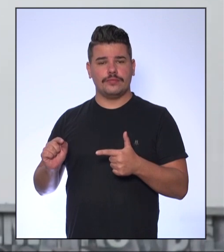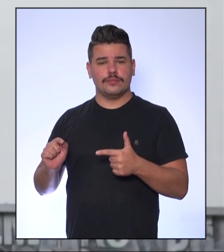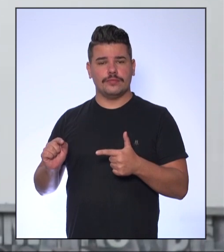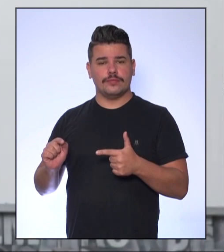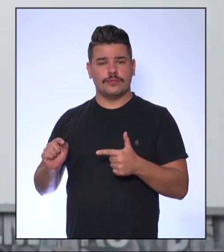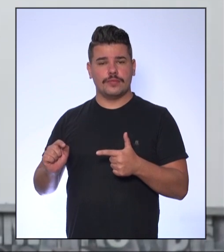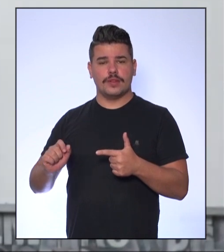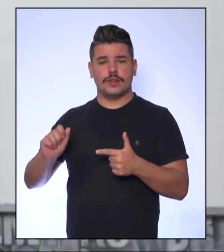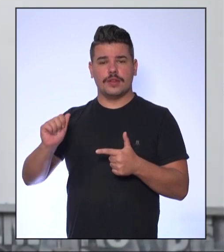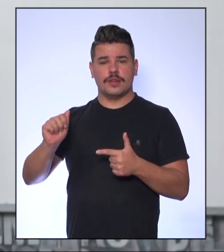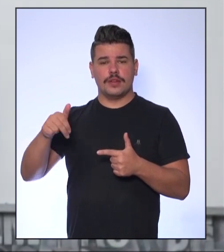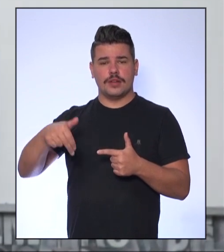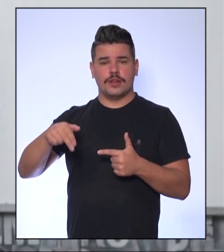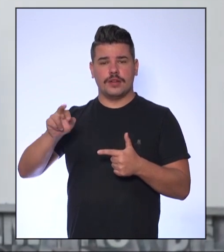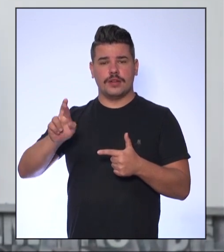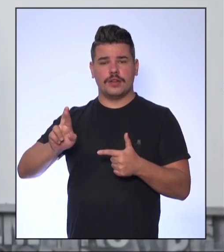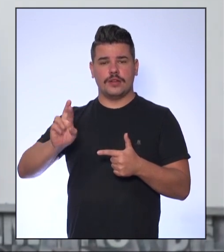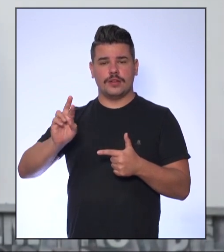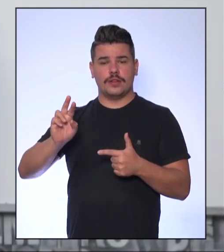do